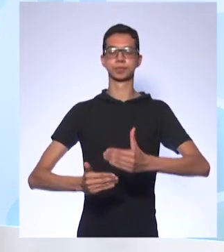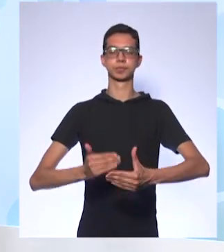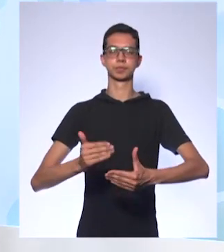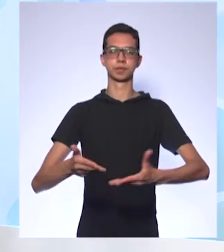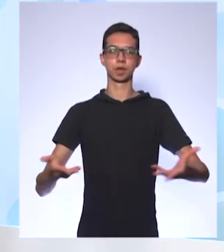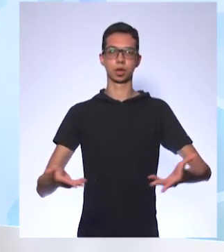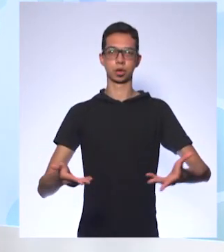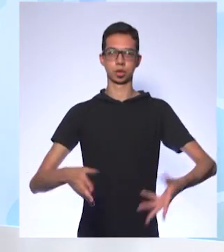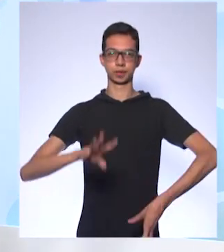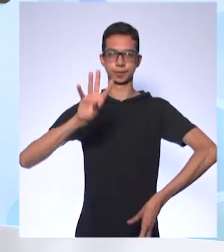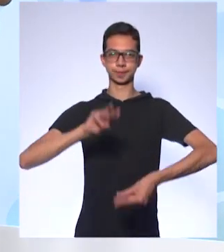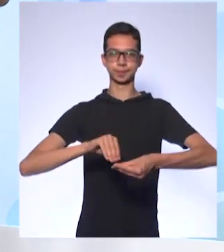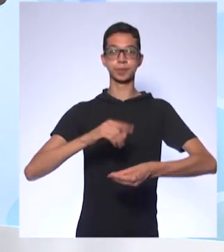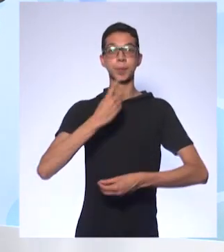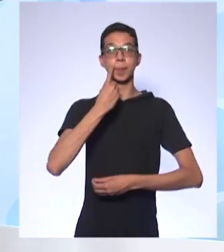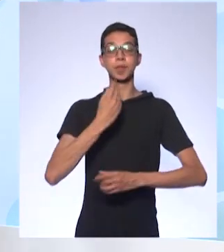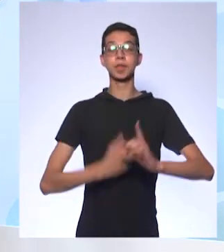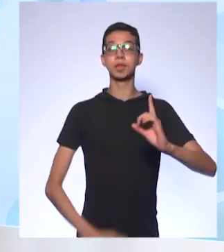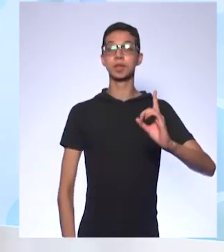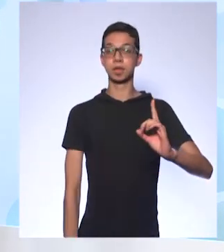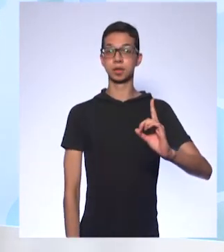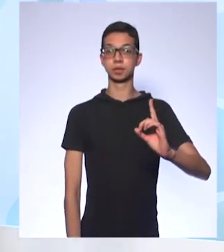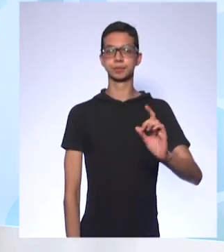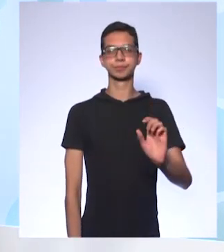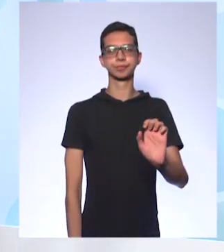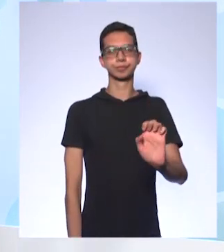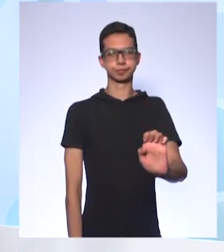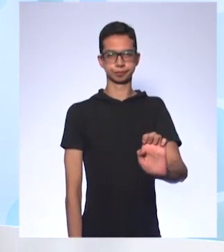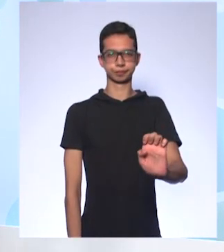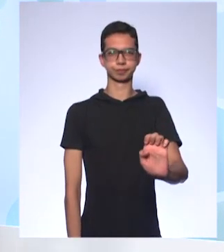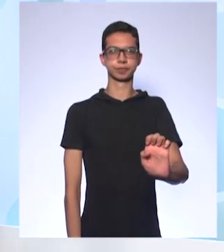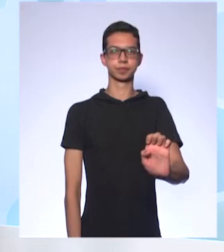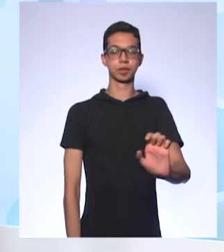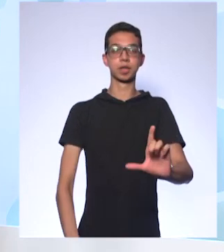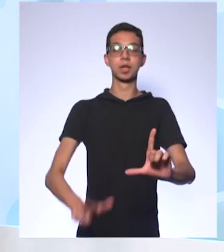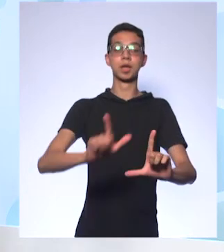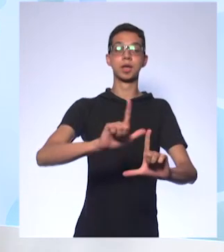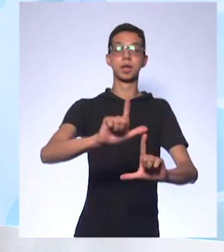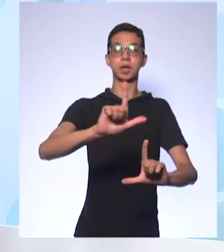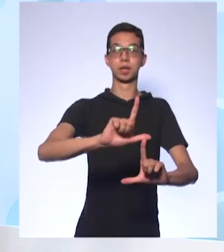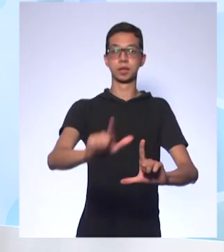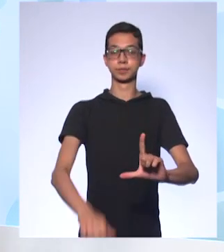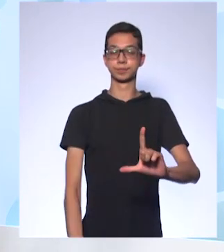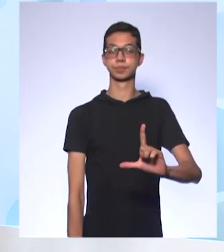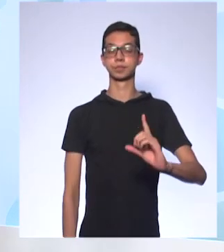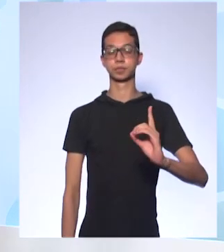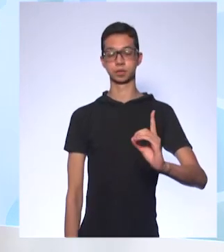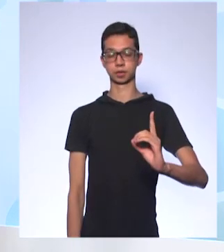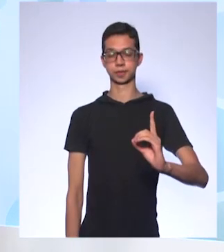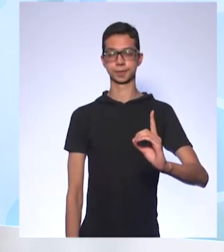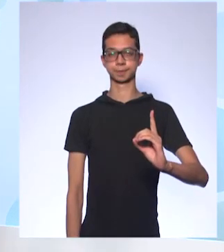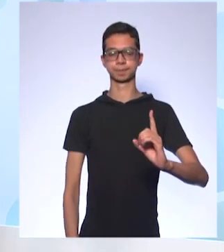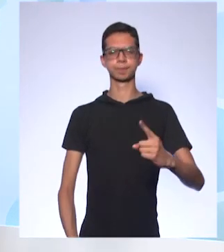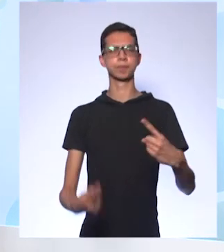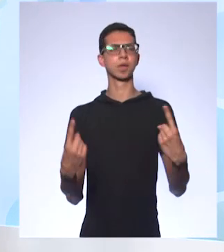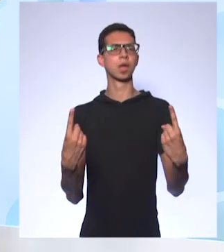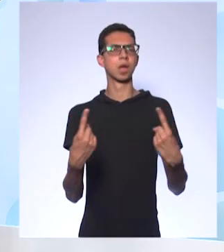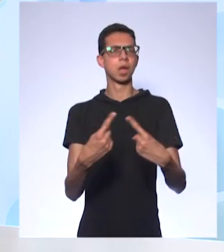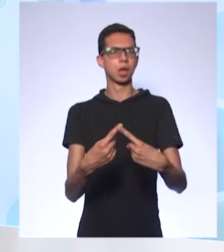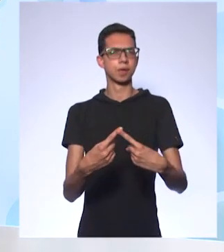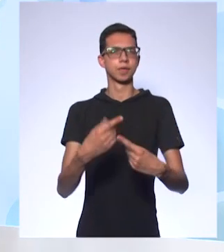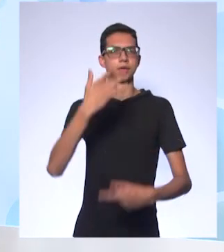a gente vai ver a letra D e a letra E. A letra D, desafiando o leitor